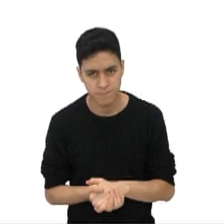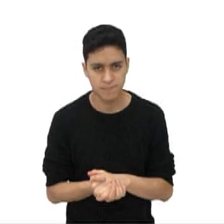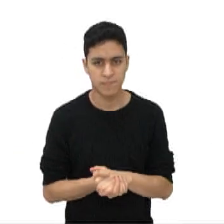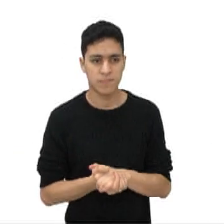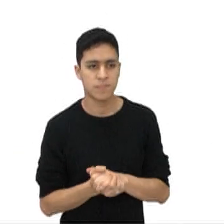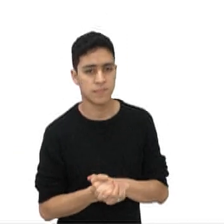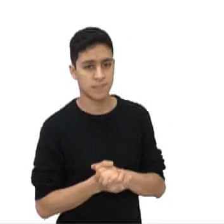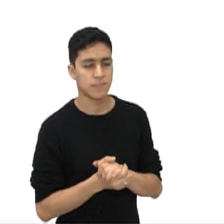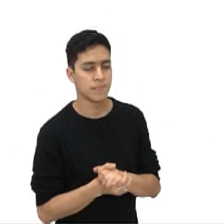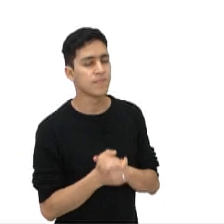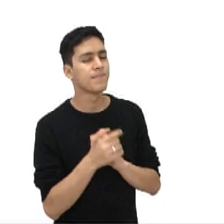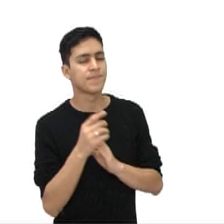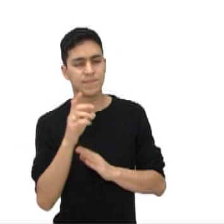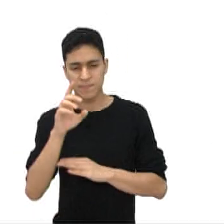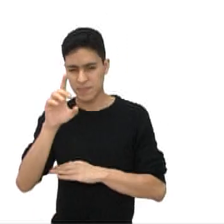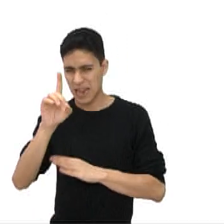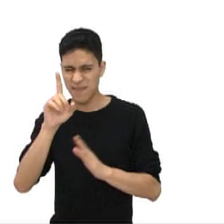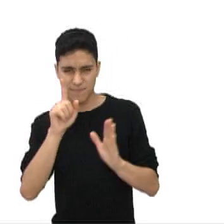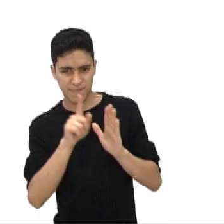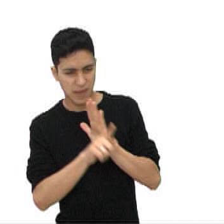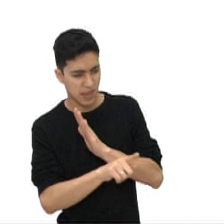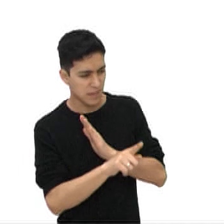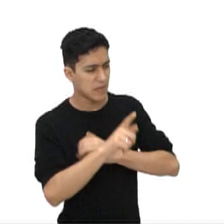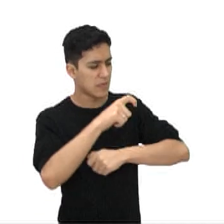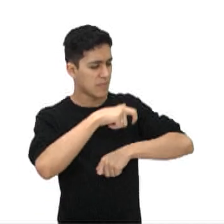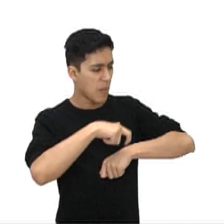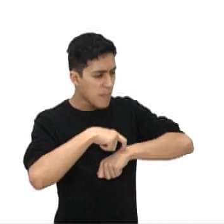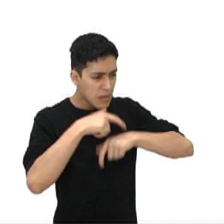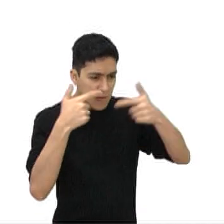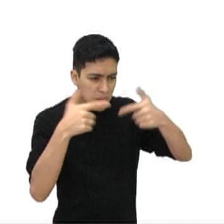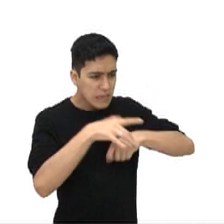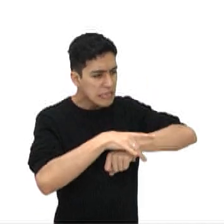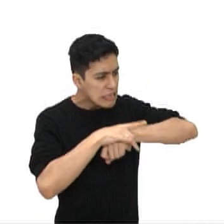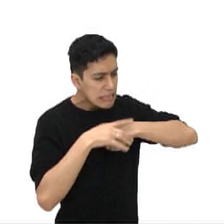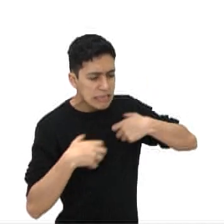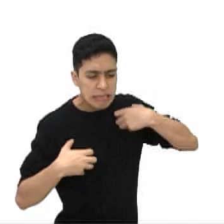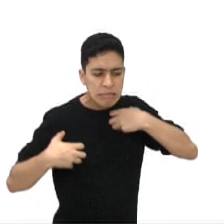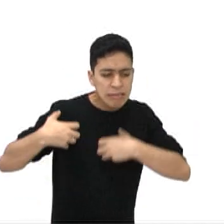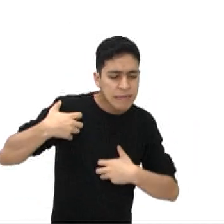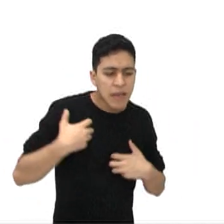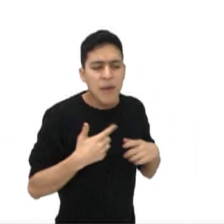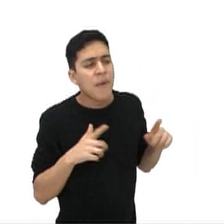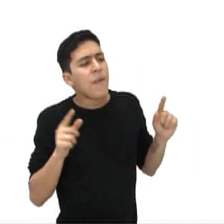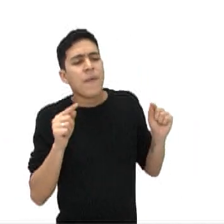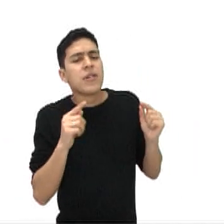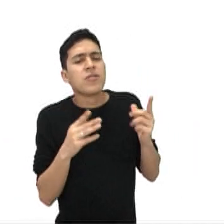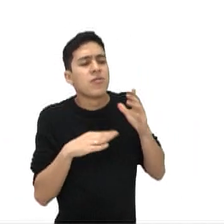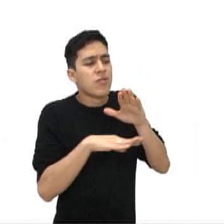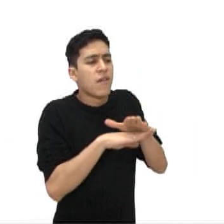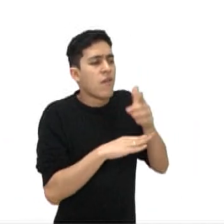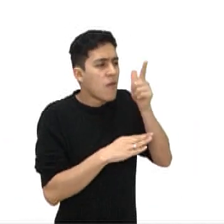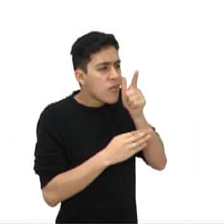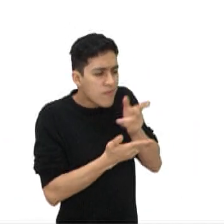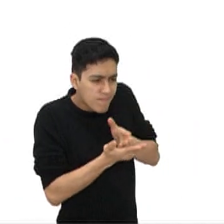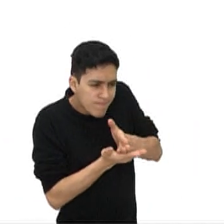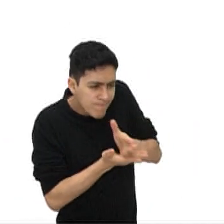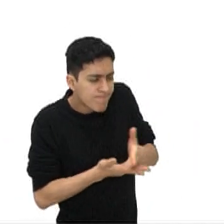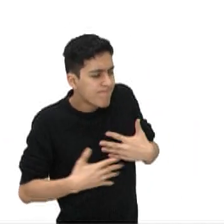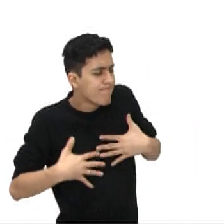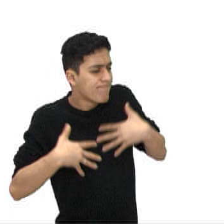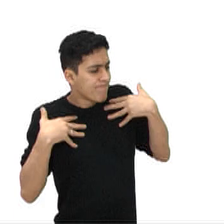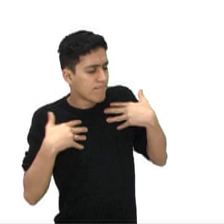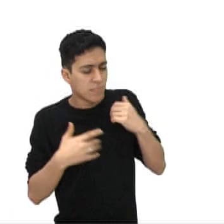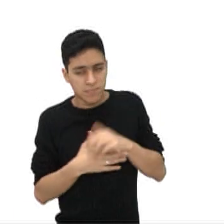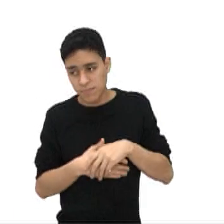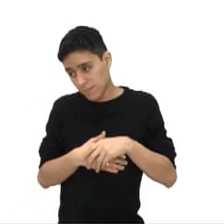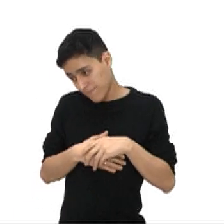D, descomplica, né? Nos momentos de insegurança, o que te fazia continuar motivada?